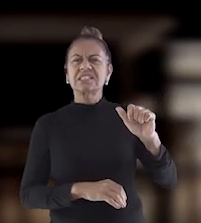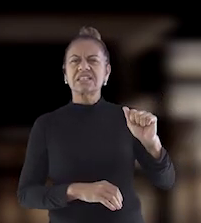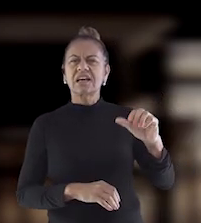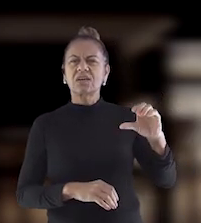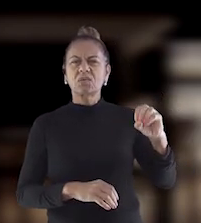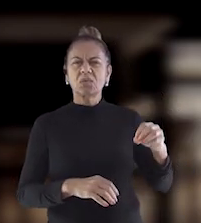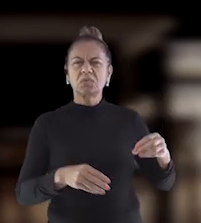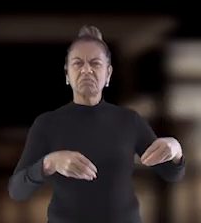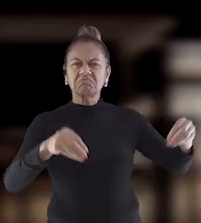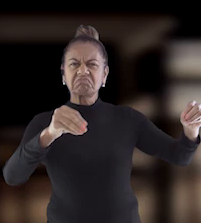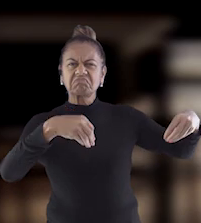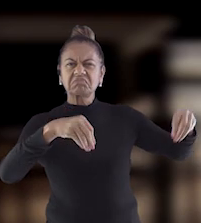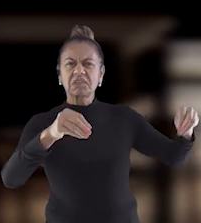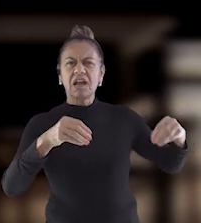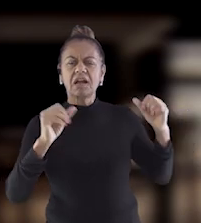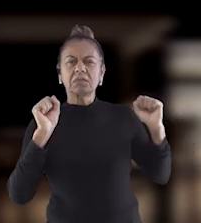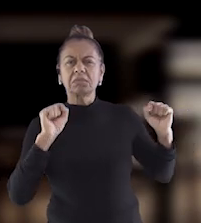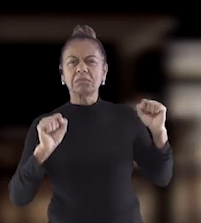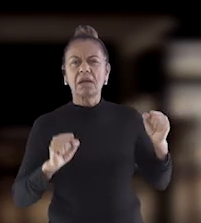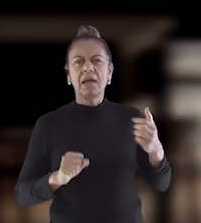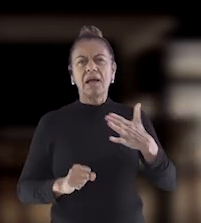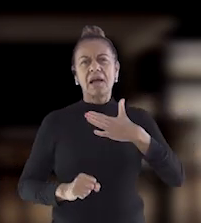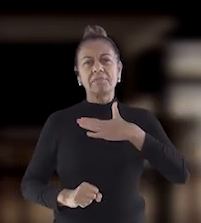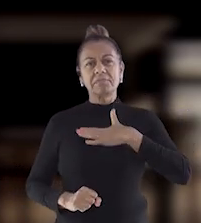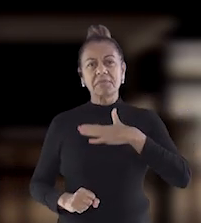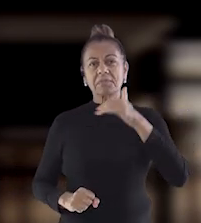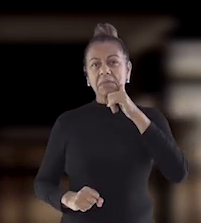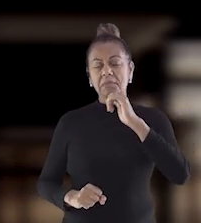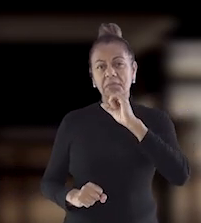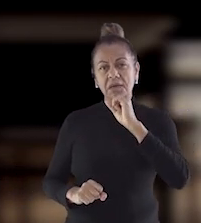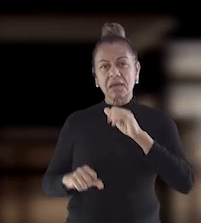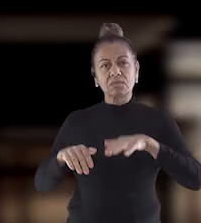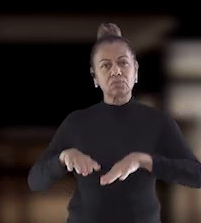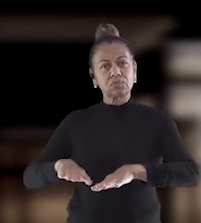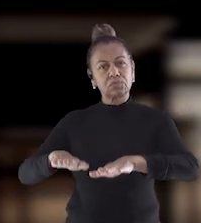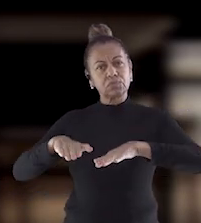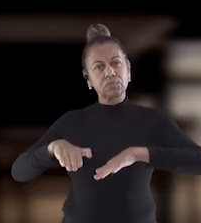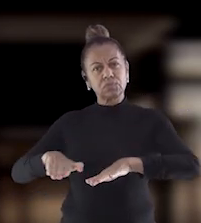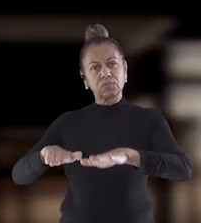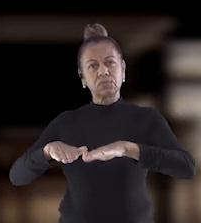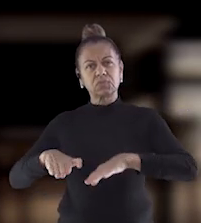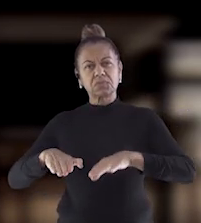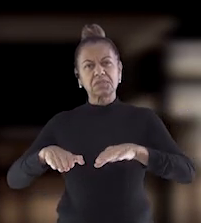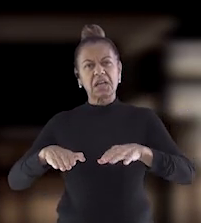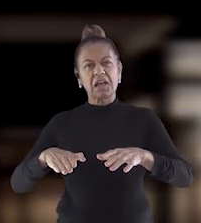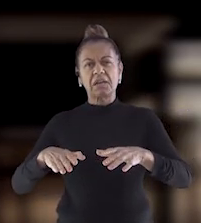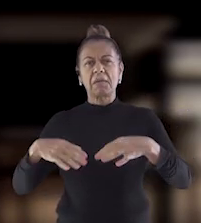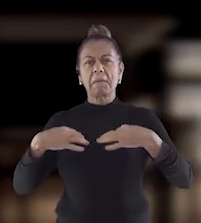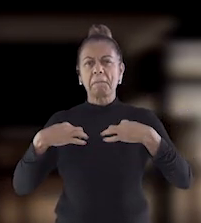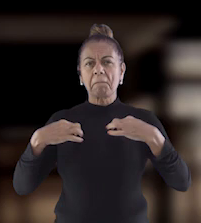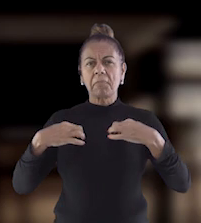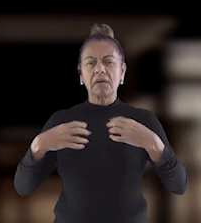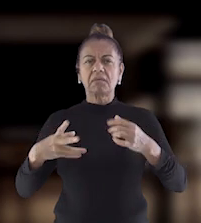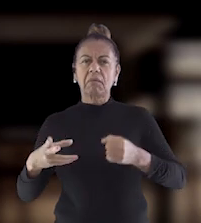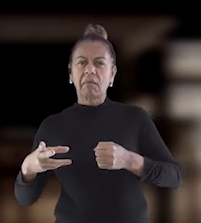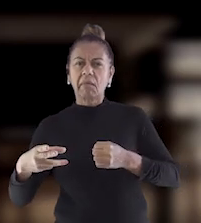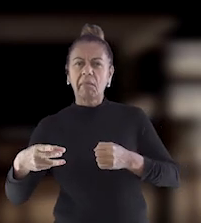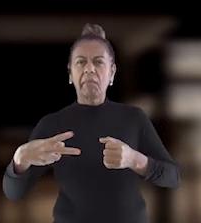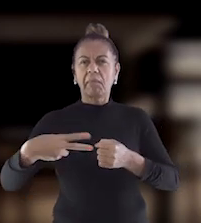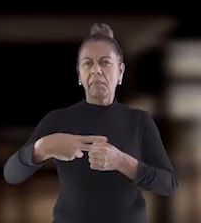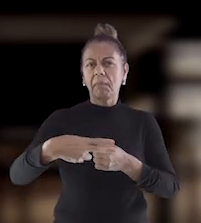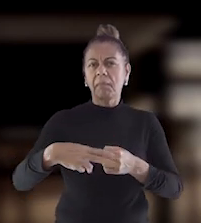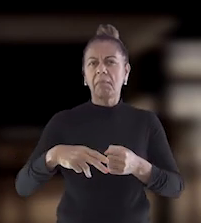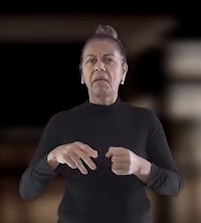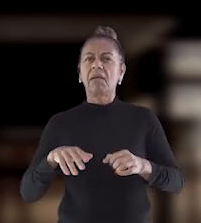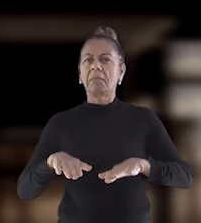aqueles retalhinhos, ela emendava para poder fazer colcha. A gente tinha coberta, mas assim, era